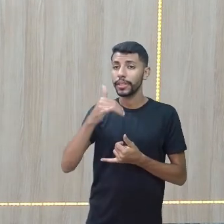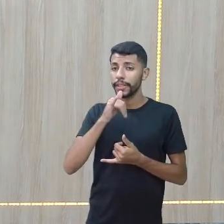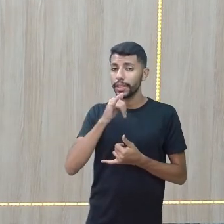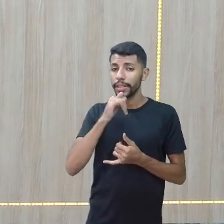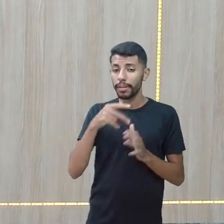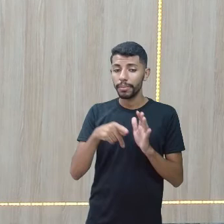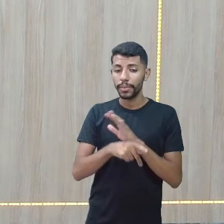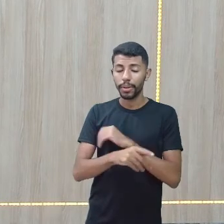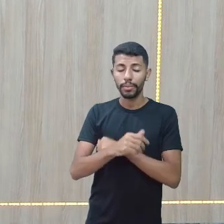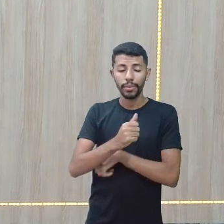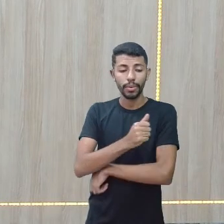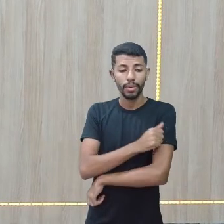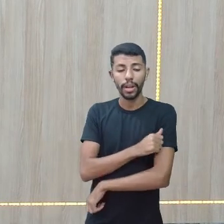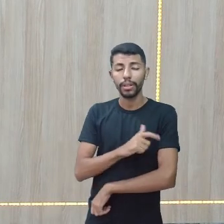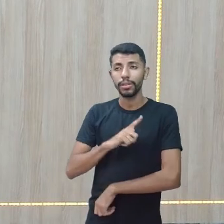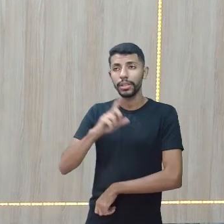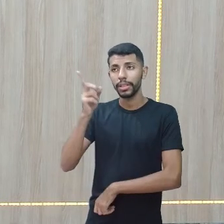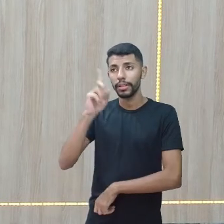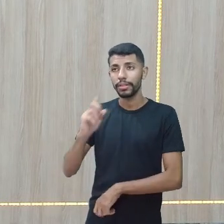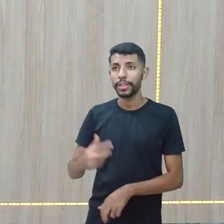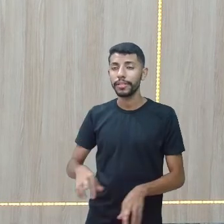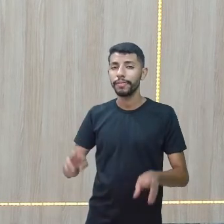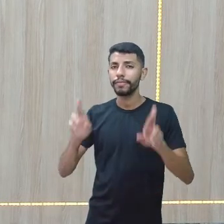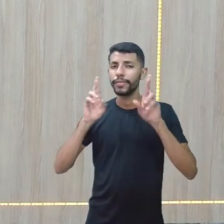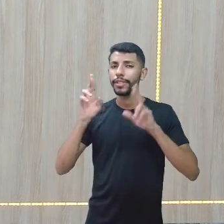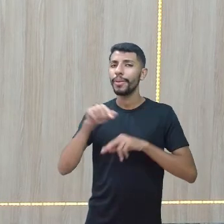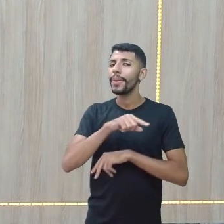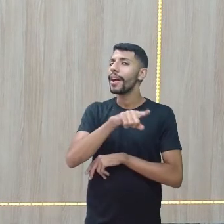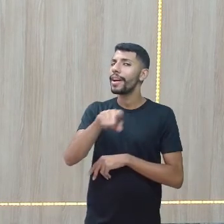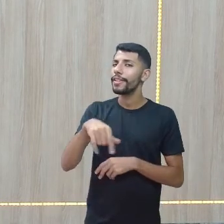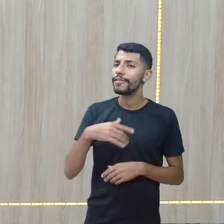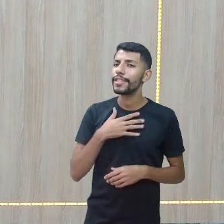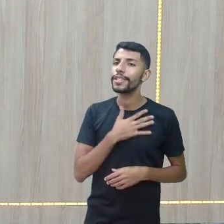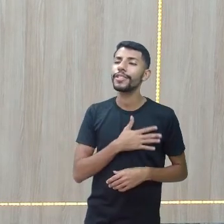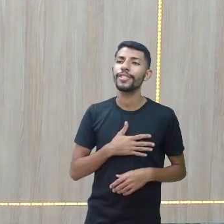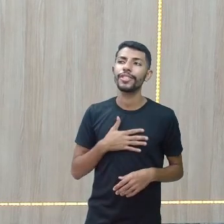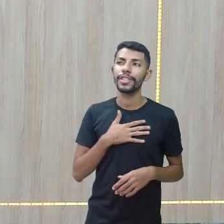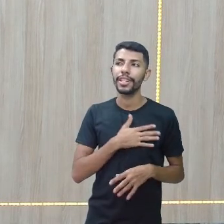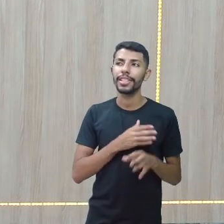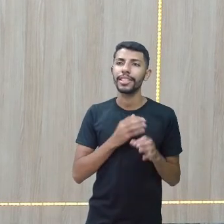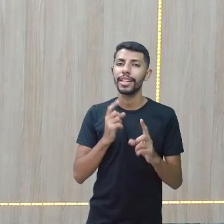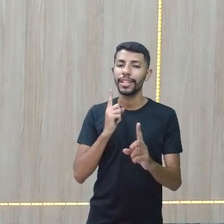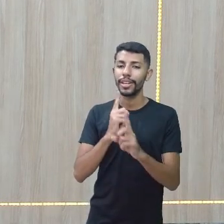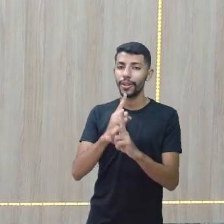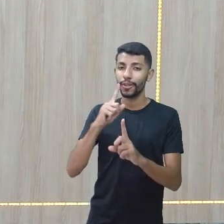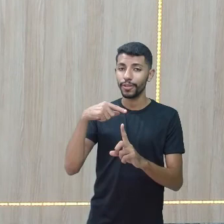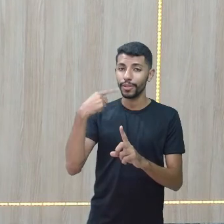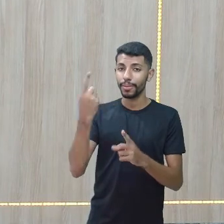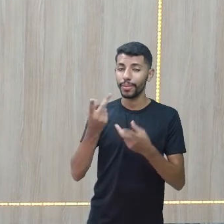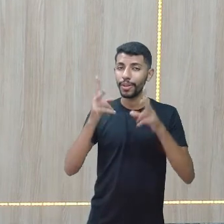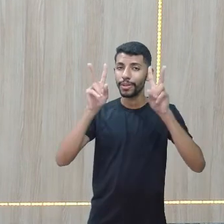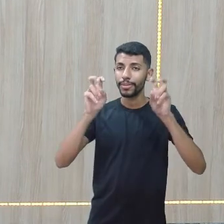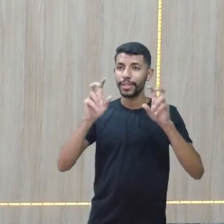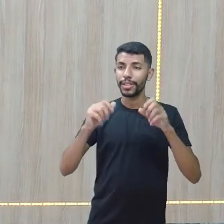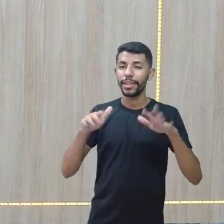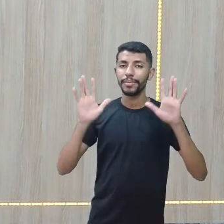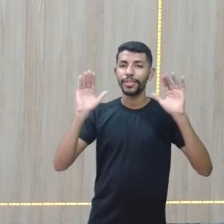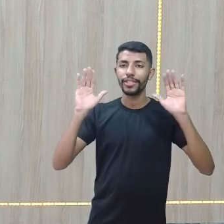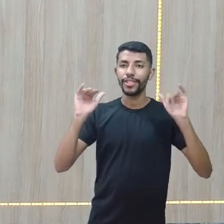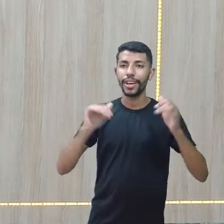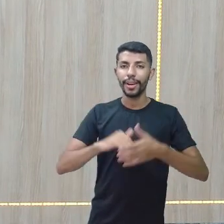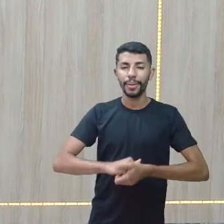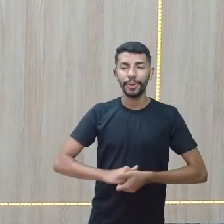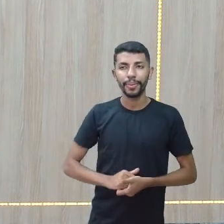com deficiência. Espero que vocês tenham gostado. Encontro vocês na nossa próxima temática. Tchau, tchau!